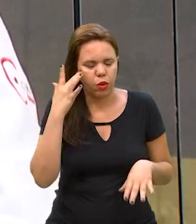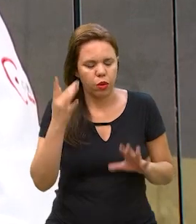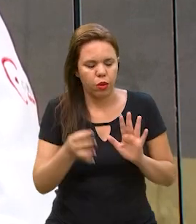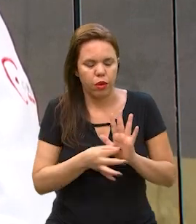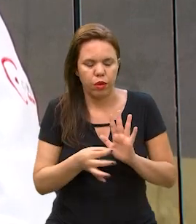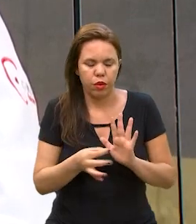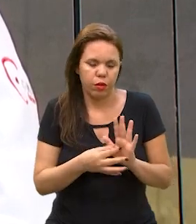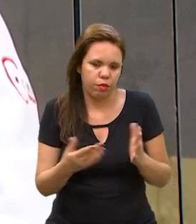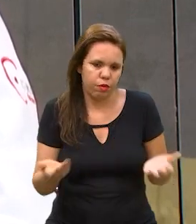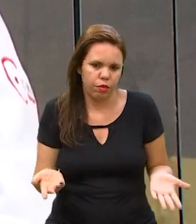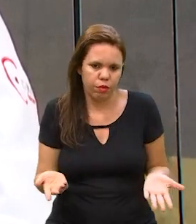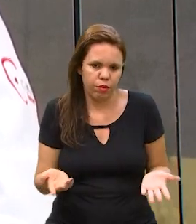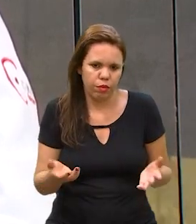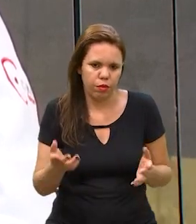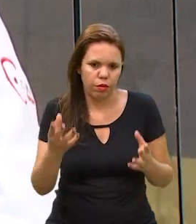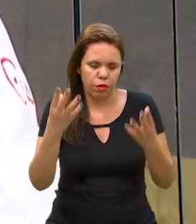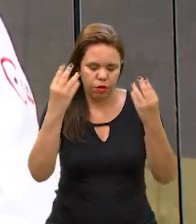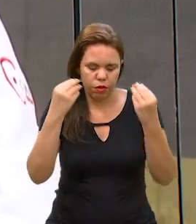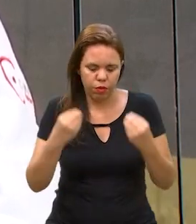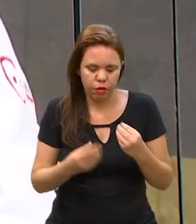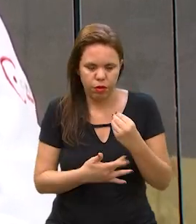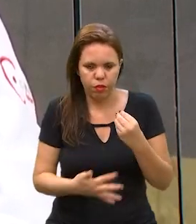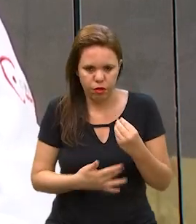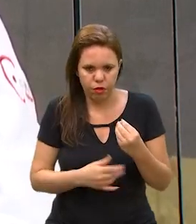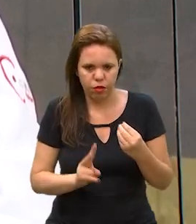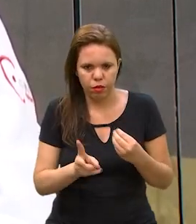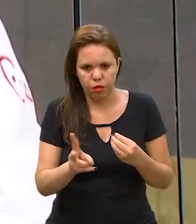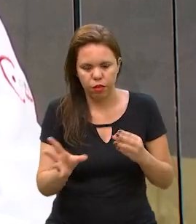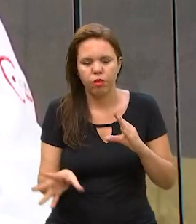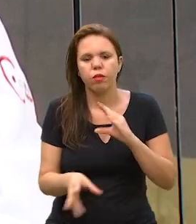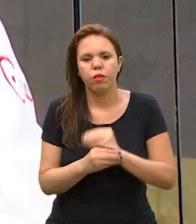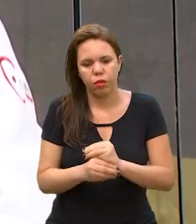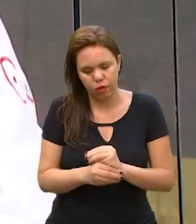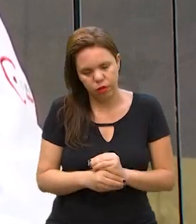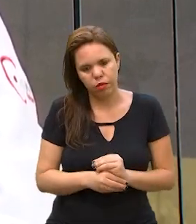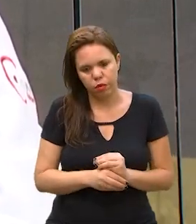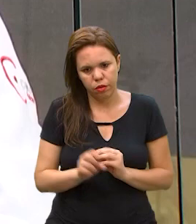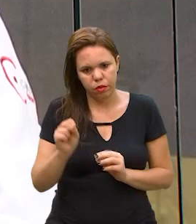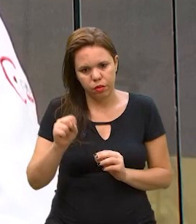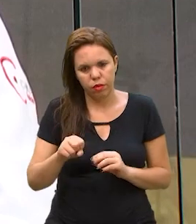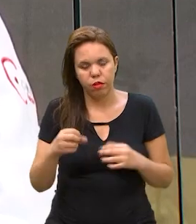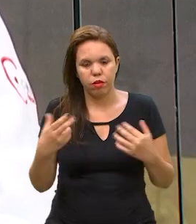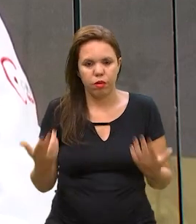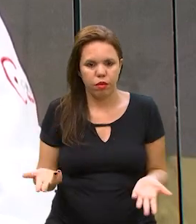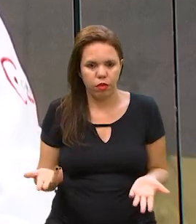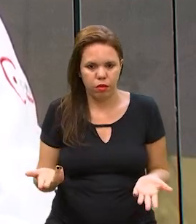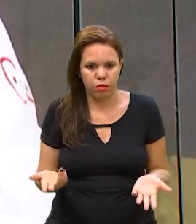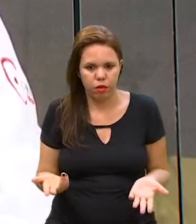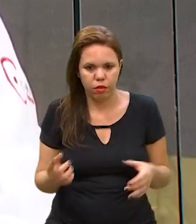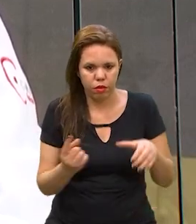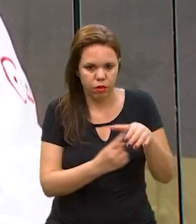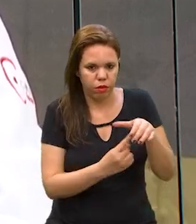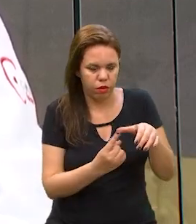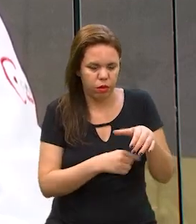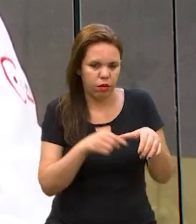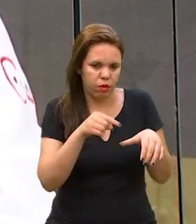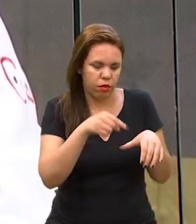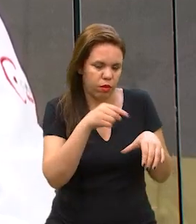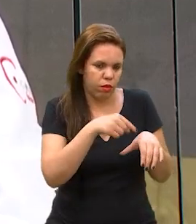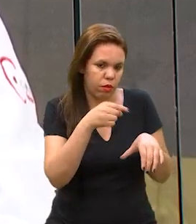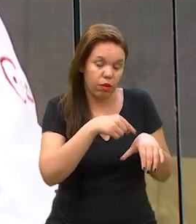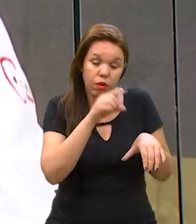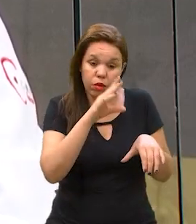forma. Exames laboratoriais sempre serão complementares, ou seja, a clínica ela sempre